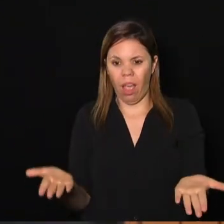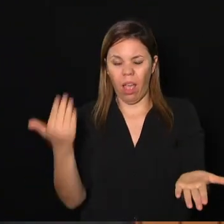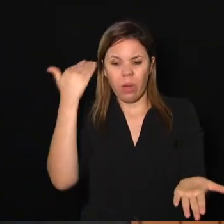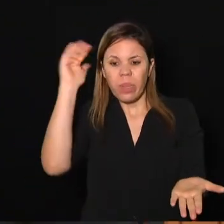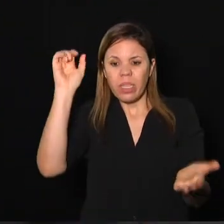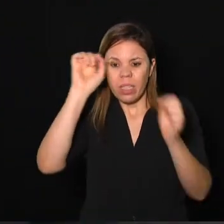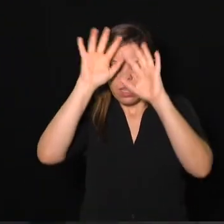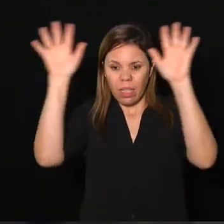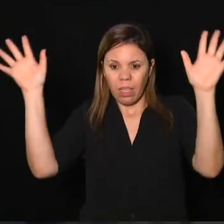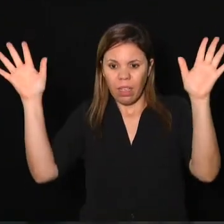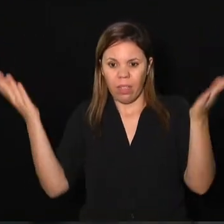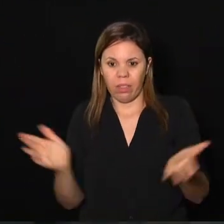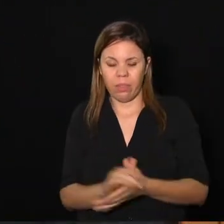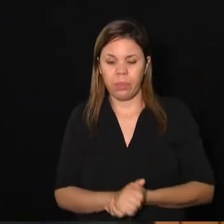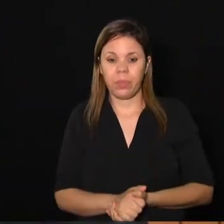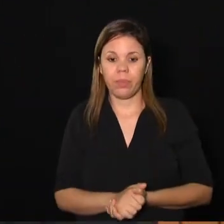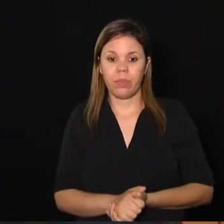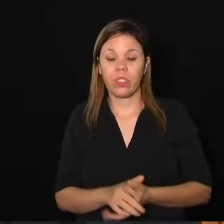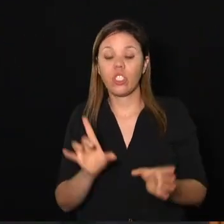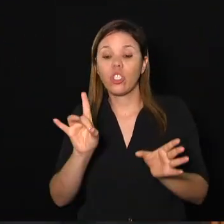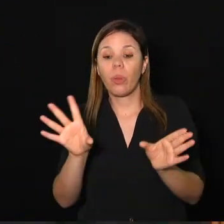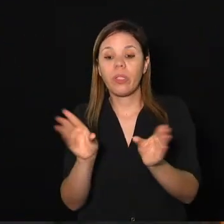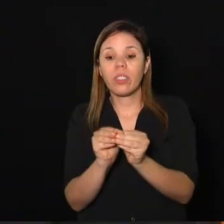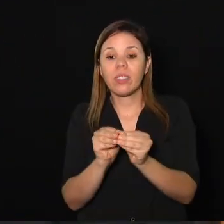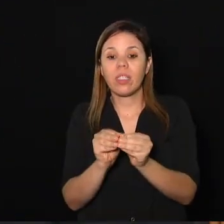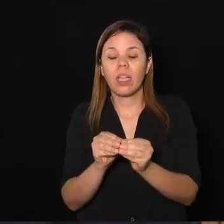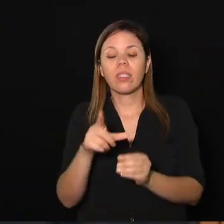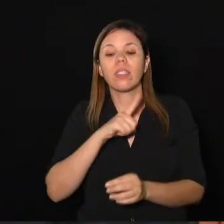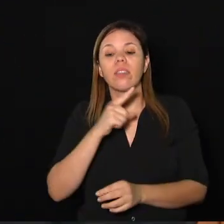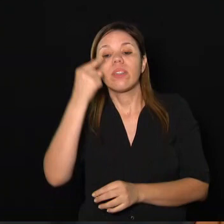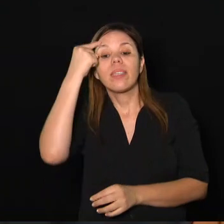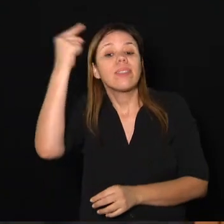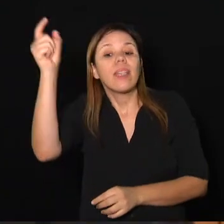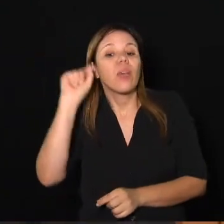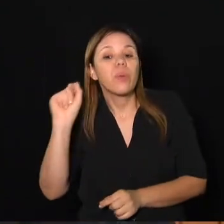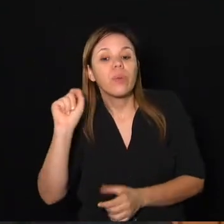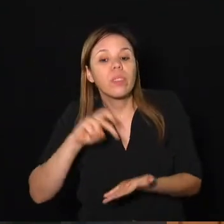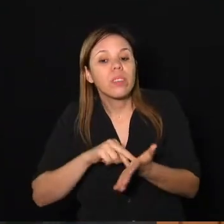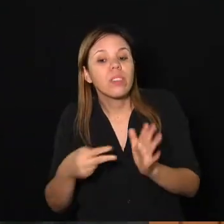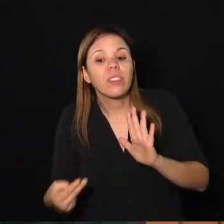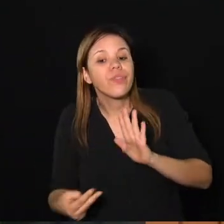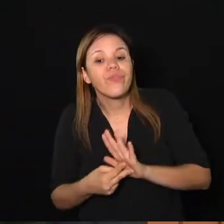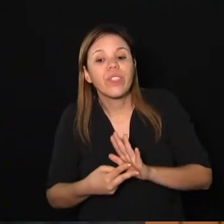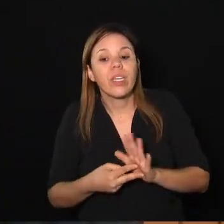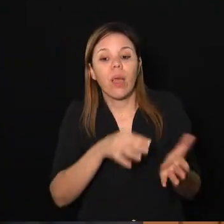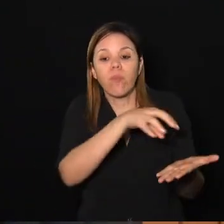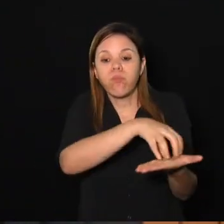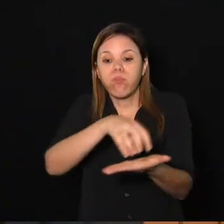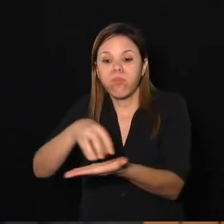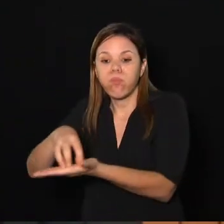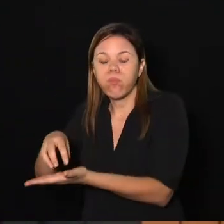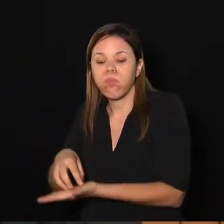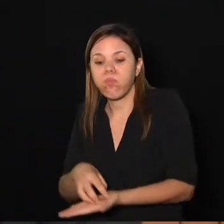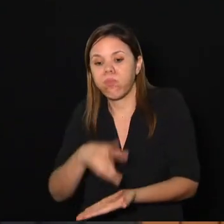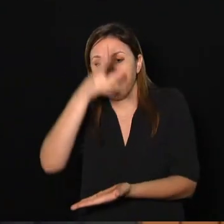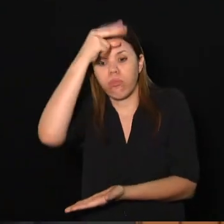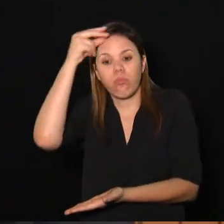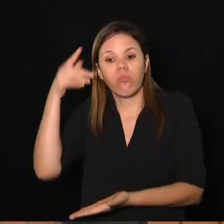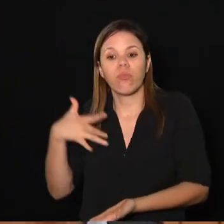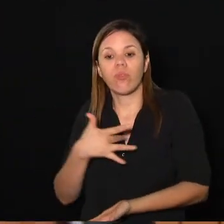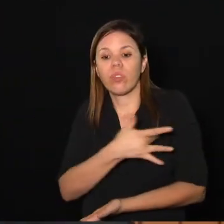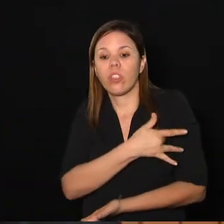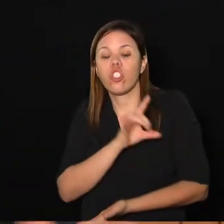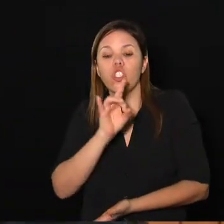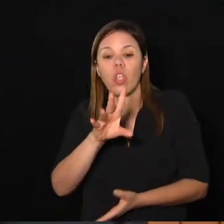visual para a gente zerrar só para você ter uma ideia os postos de saúde hoje só pode mandar para as clínicas de